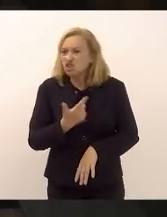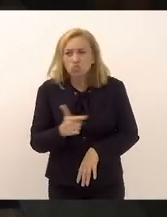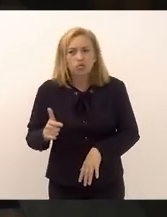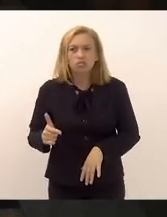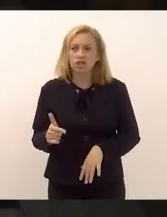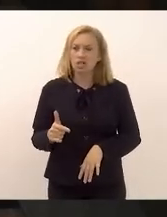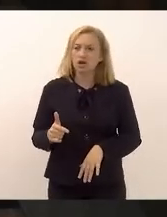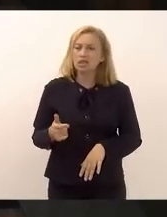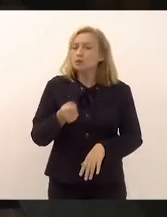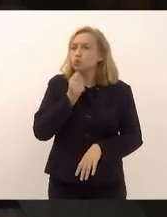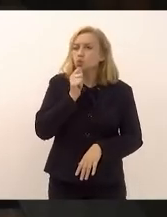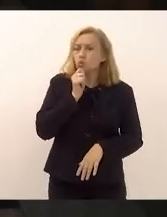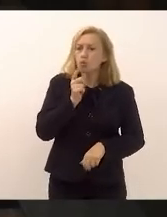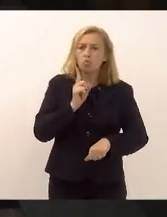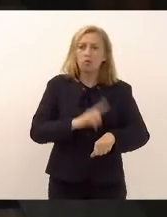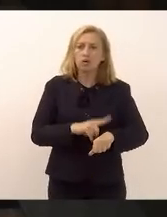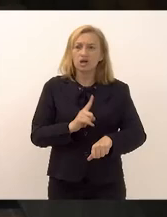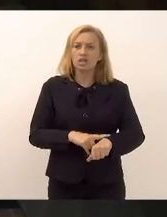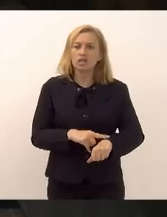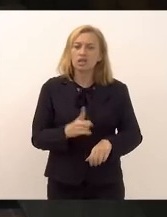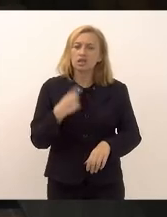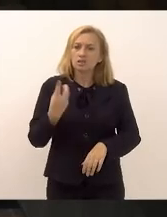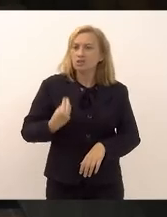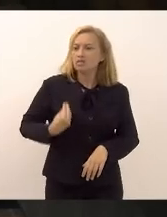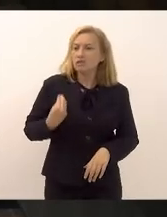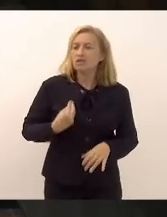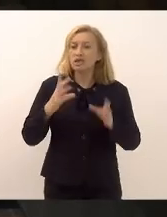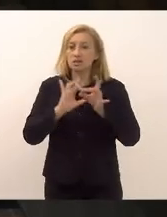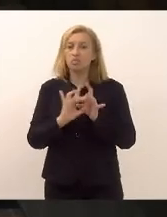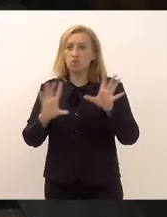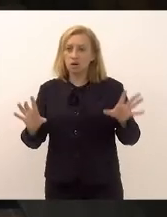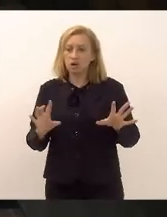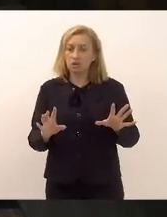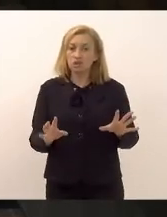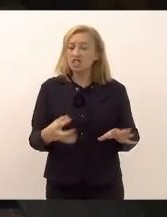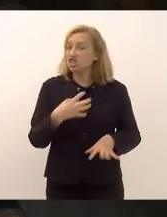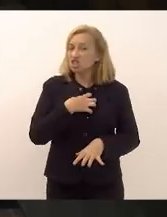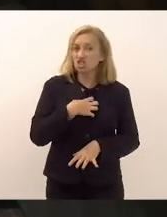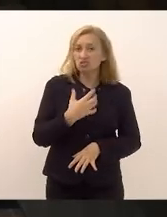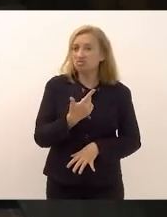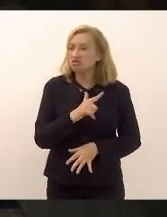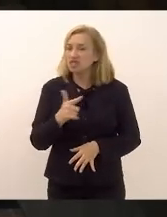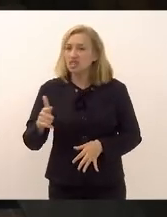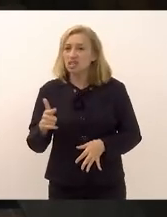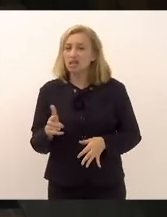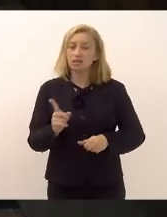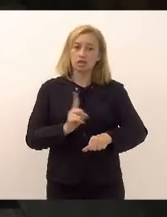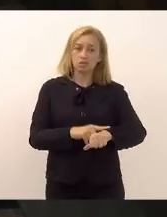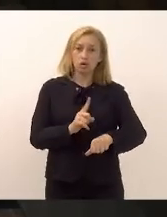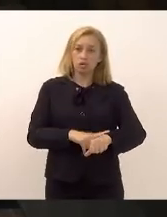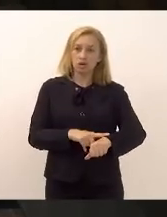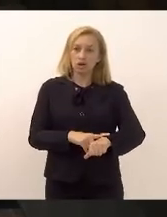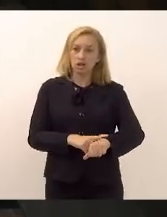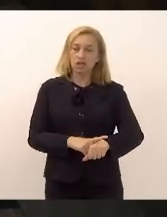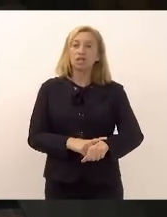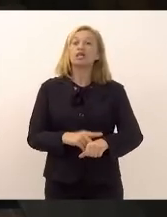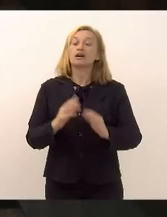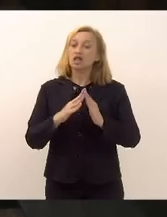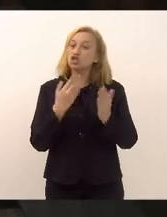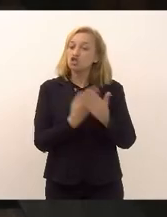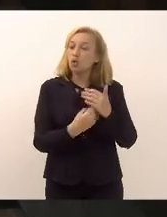sentido, em momento algum, da nossa vivência democrática e não faz o menor sentido nesse momento em que a